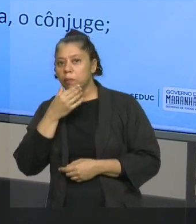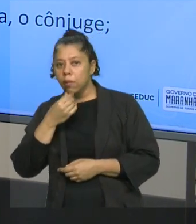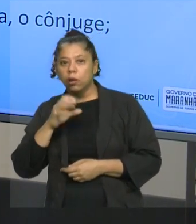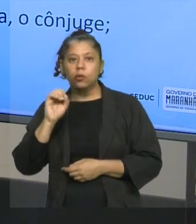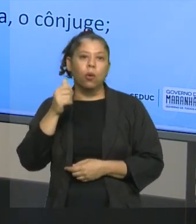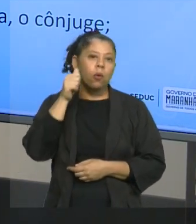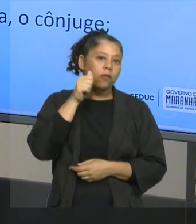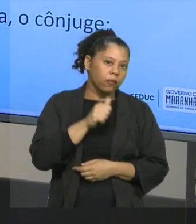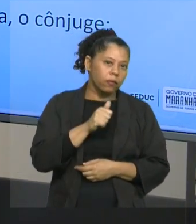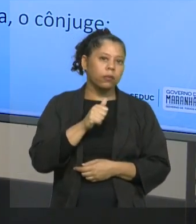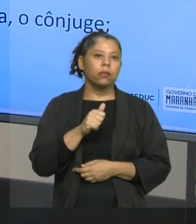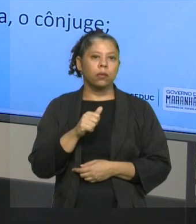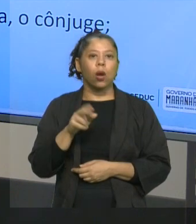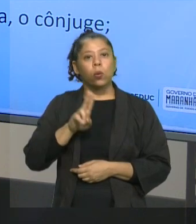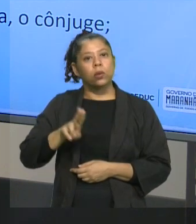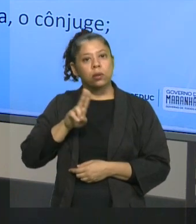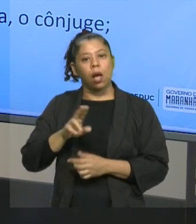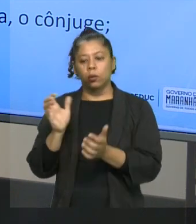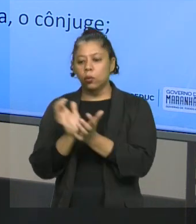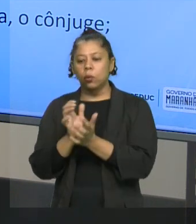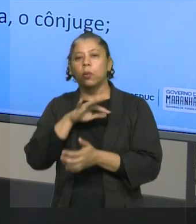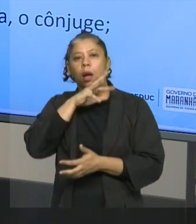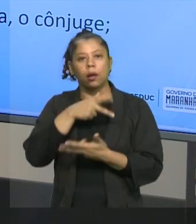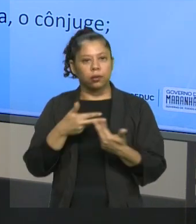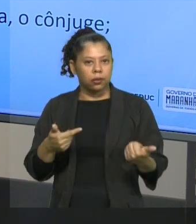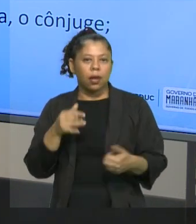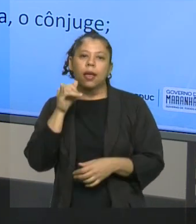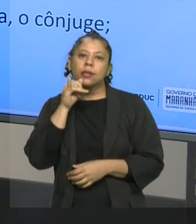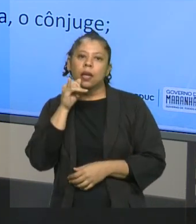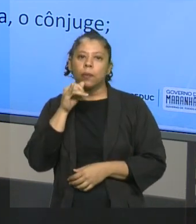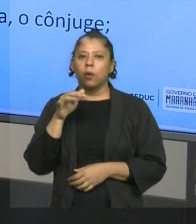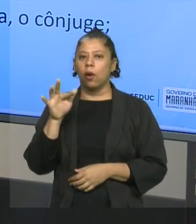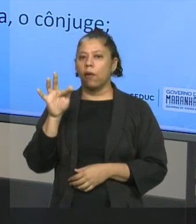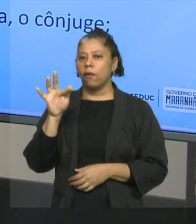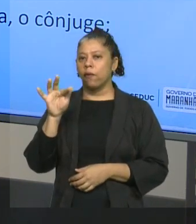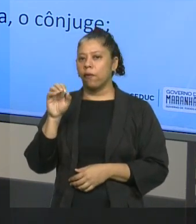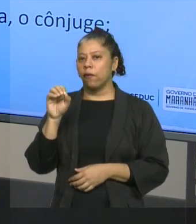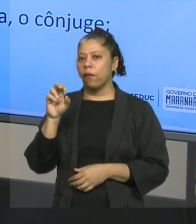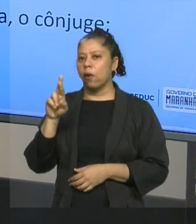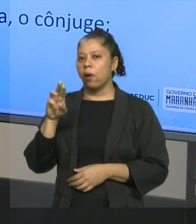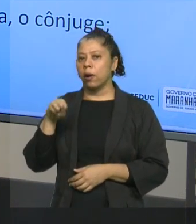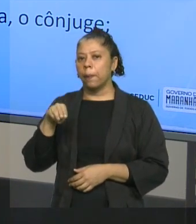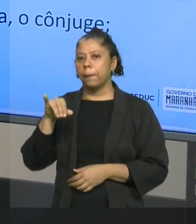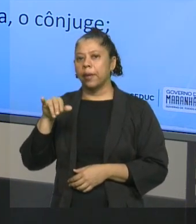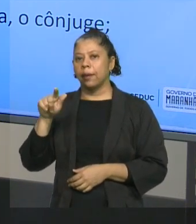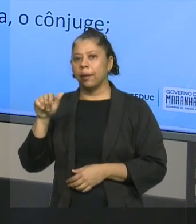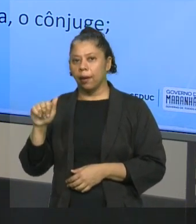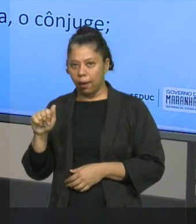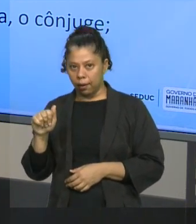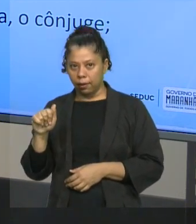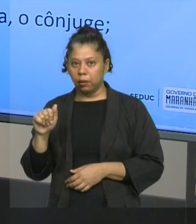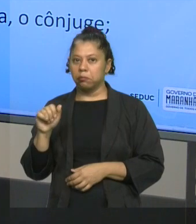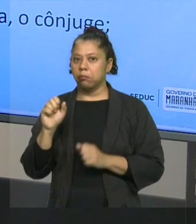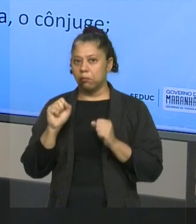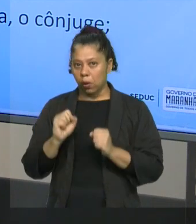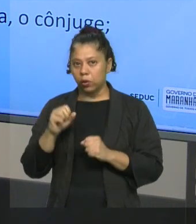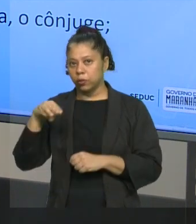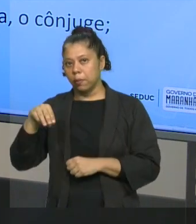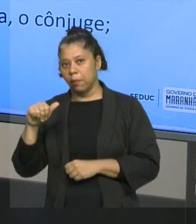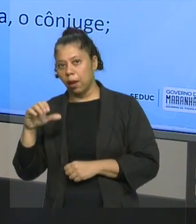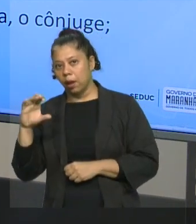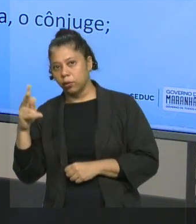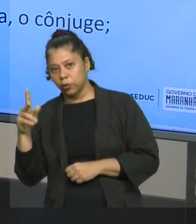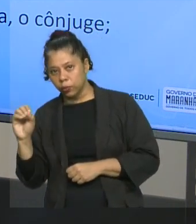seja, ele é usado para os animais, como por exemplo, formiga macho, formiga fêmea, cobra